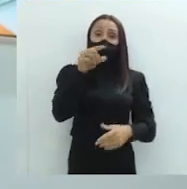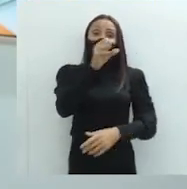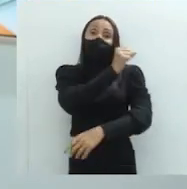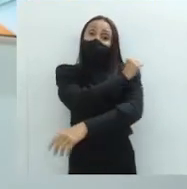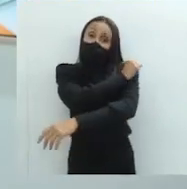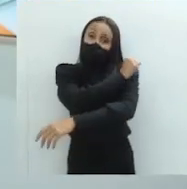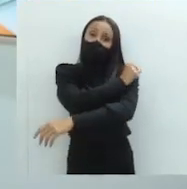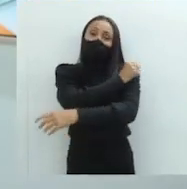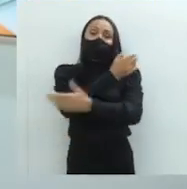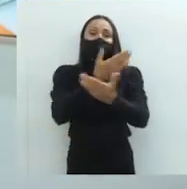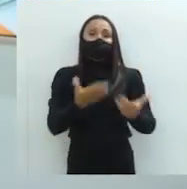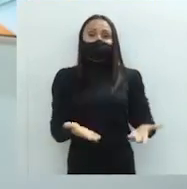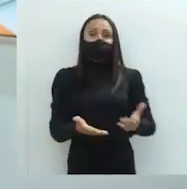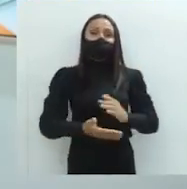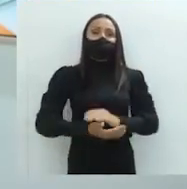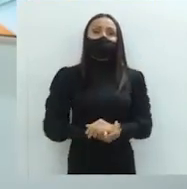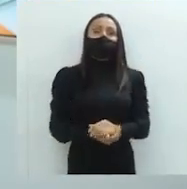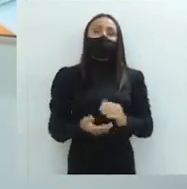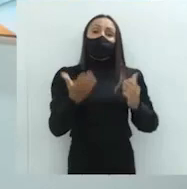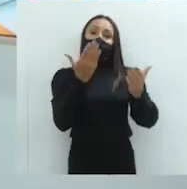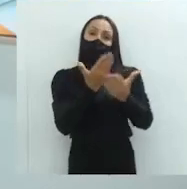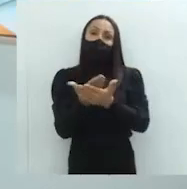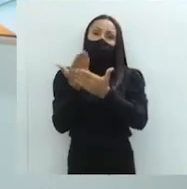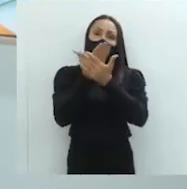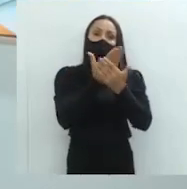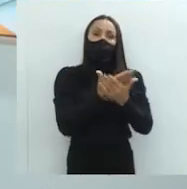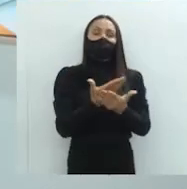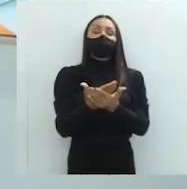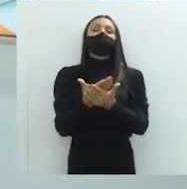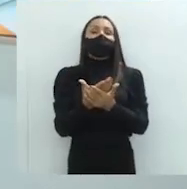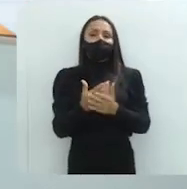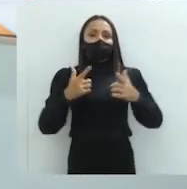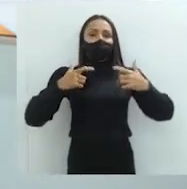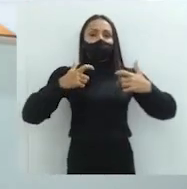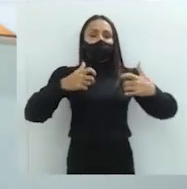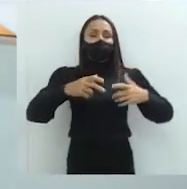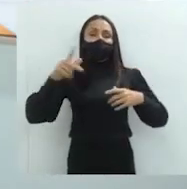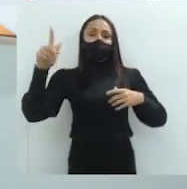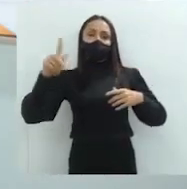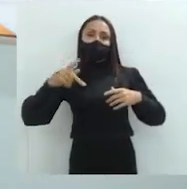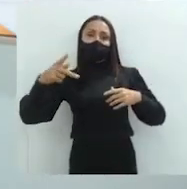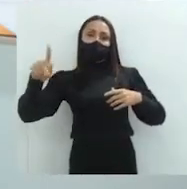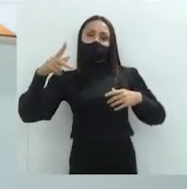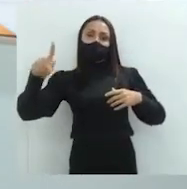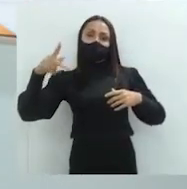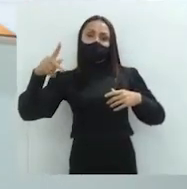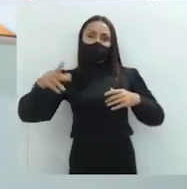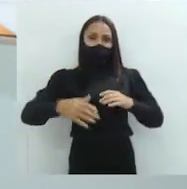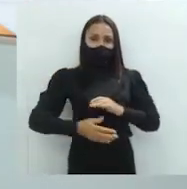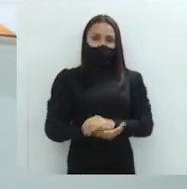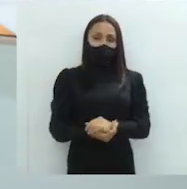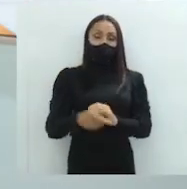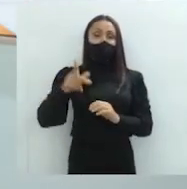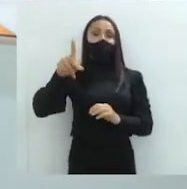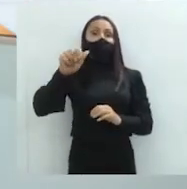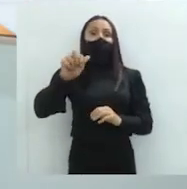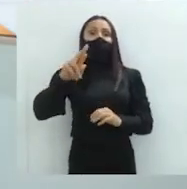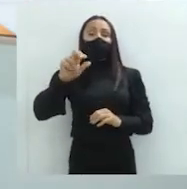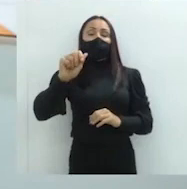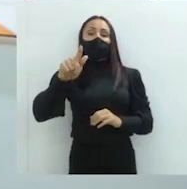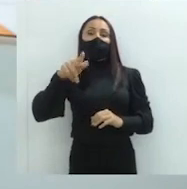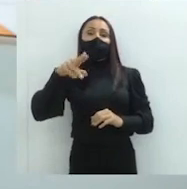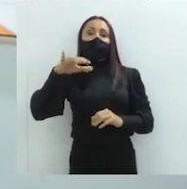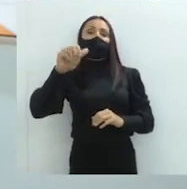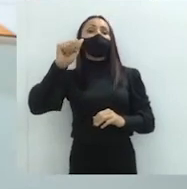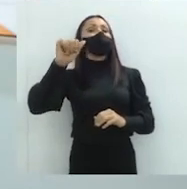vamos agora estudar a Guerra do Paraguai. Então, o que foi a Guerra do Paraguai? Então,